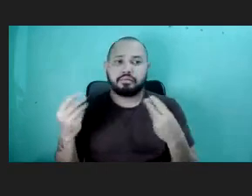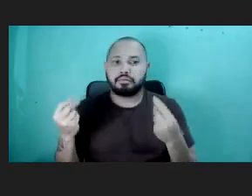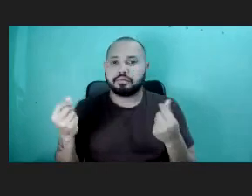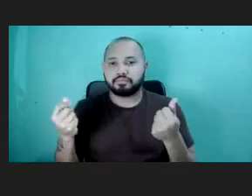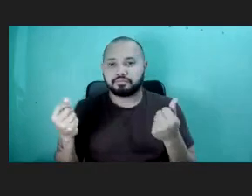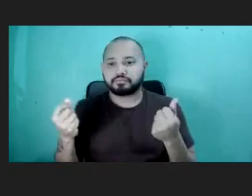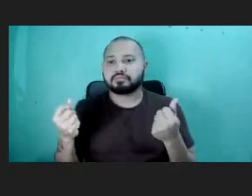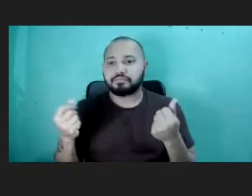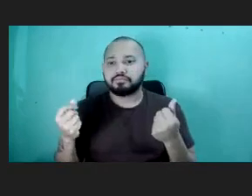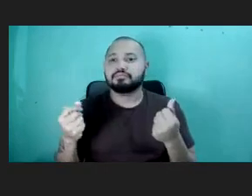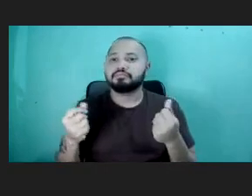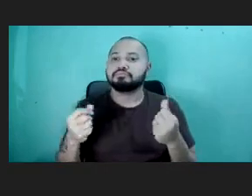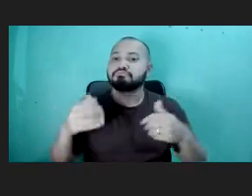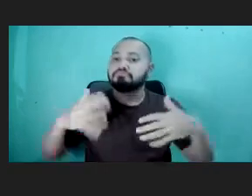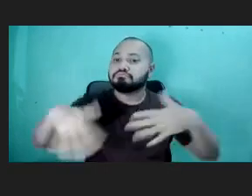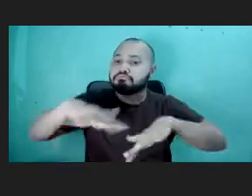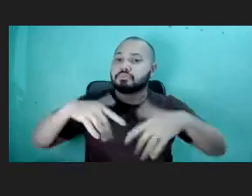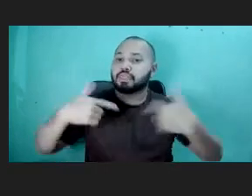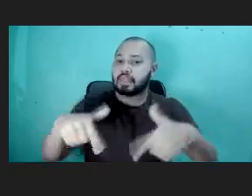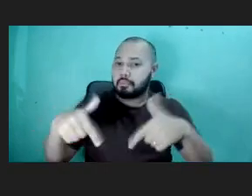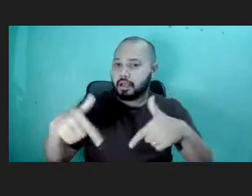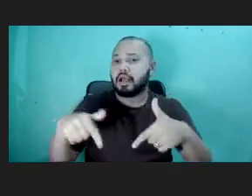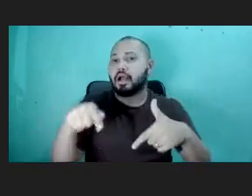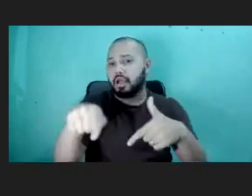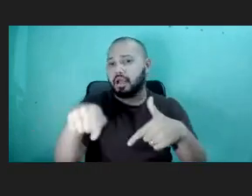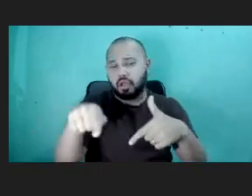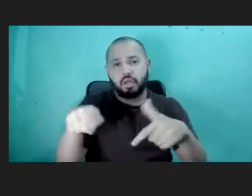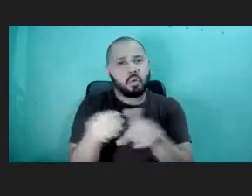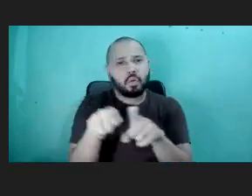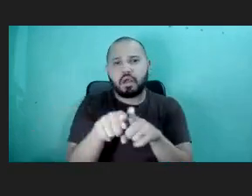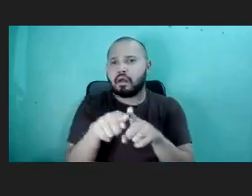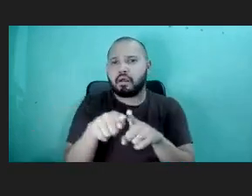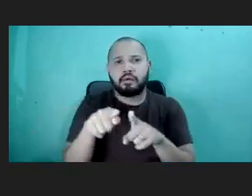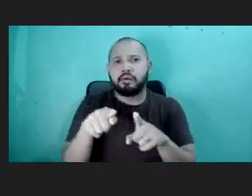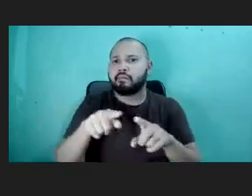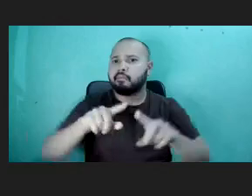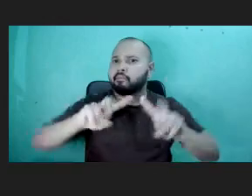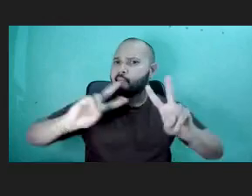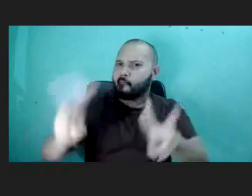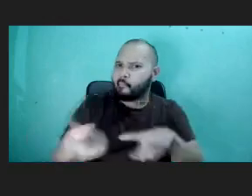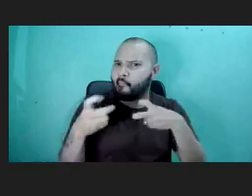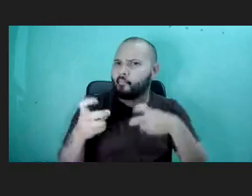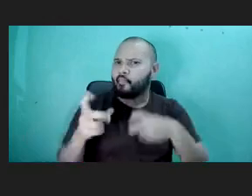de um mercado de trabalho que é extremamente explorador e